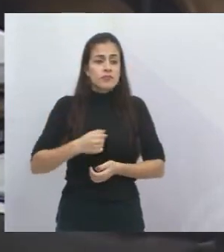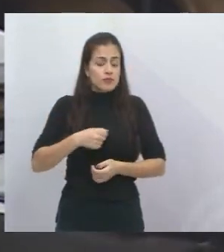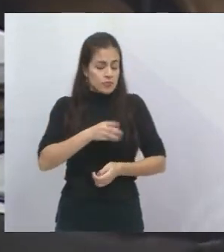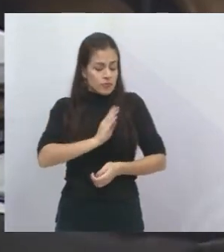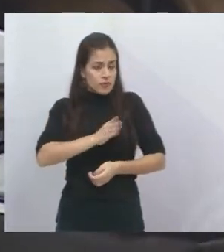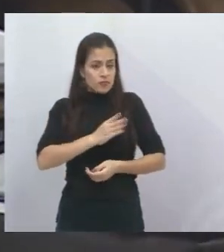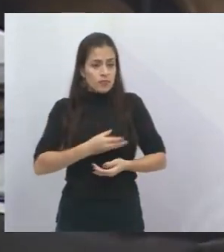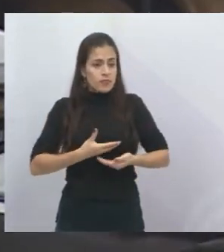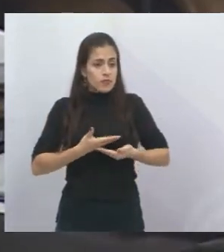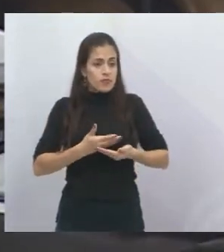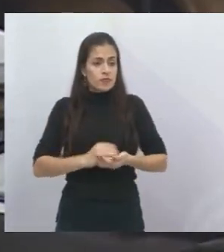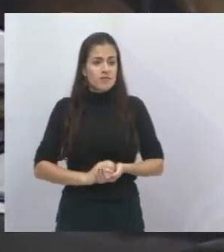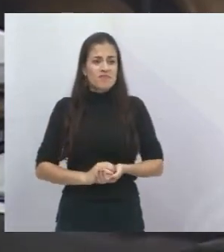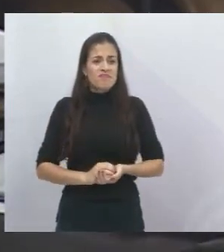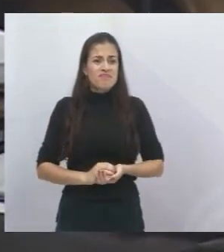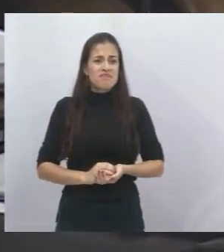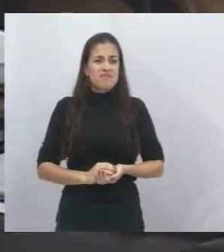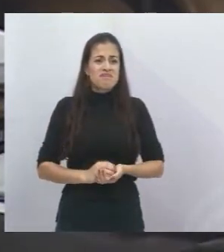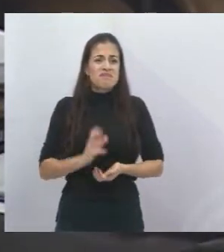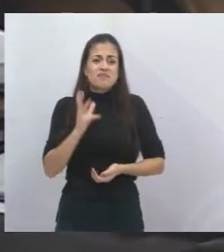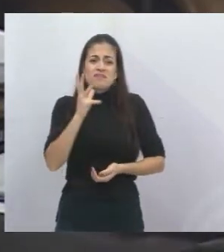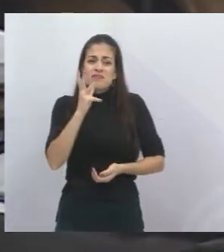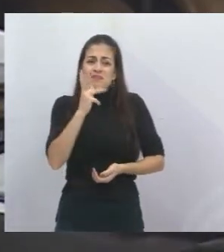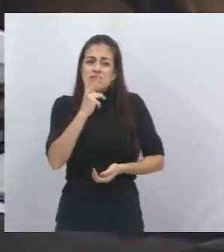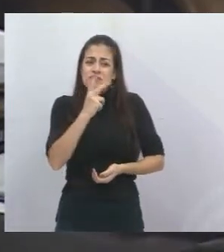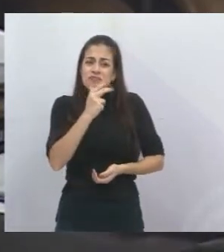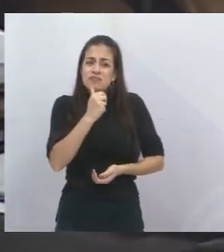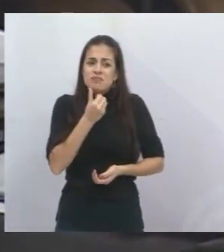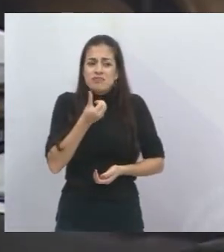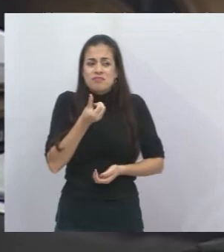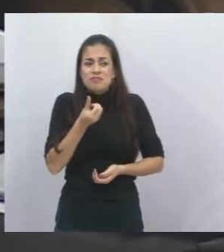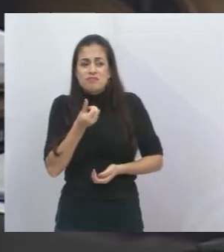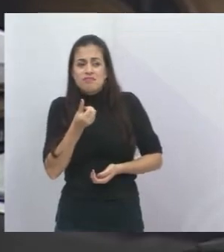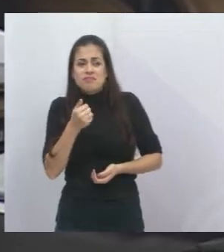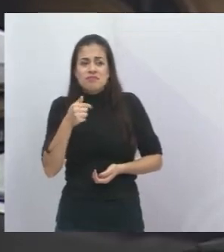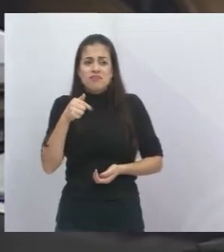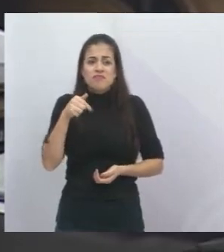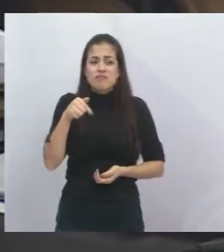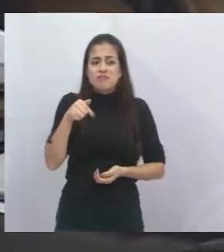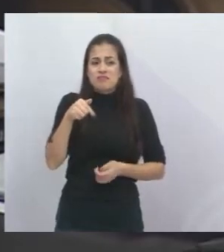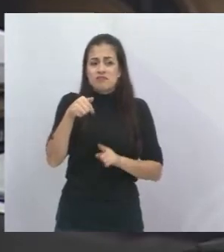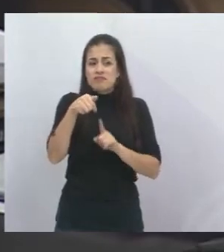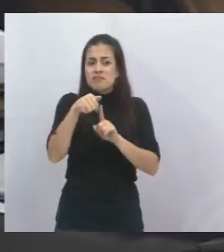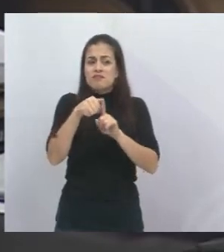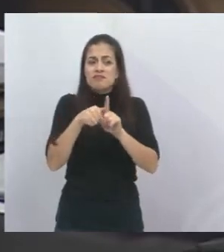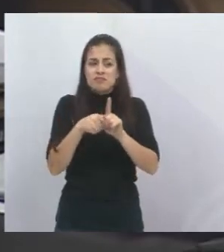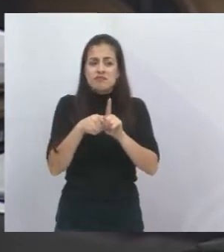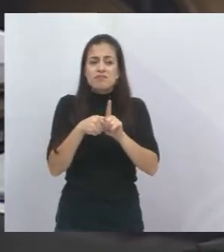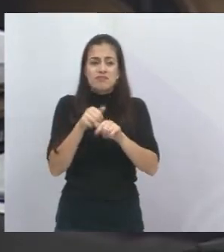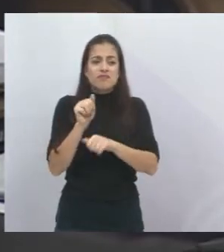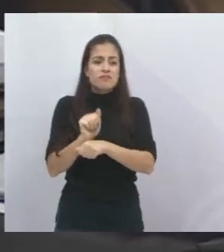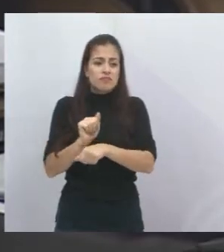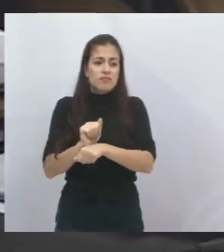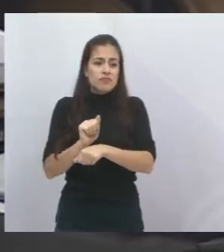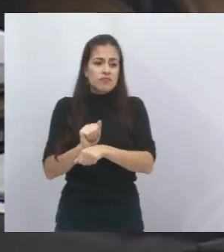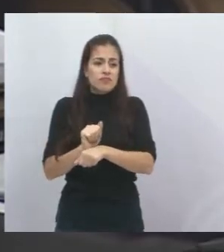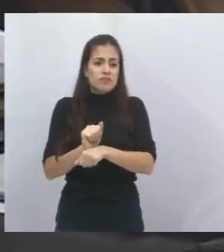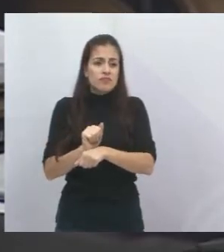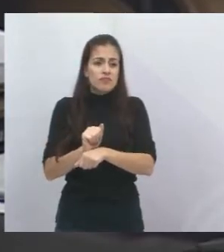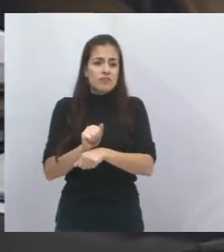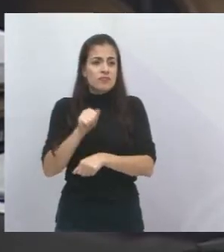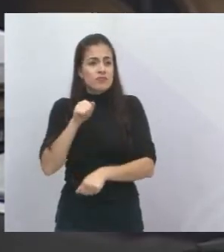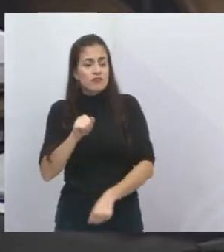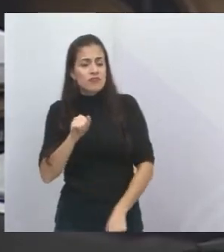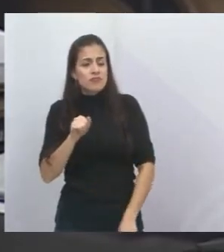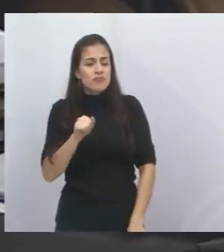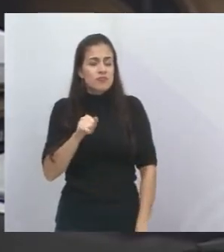cardiológicas, que demoram 6, 7 Acho que nós meses. estamos entrando em outro Será que tema. os aposentados vão esperar esse tempo para fazer a consulta pública?